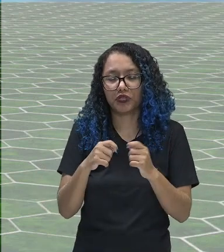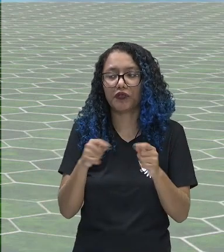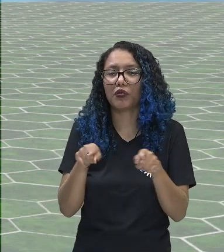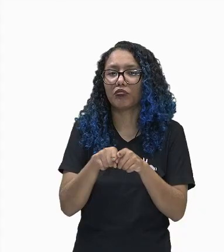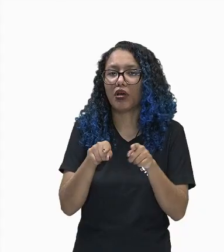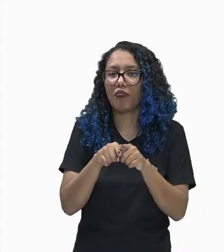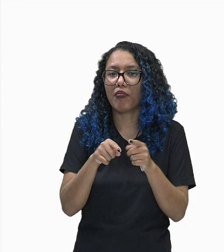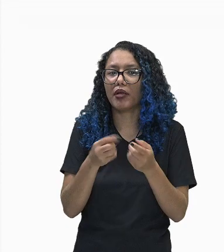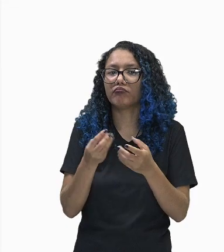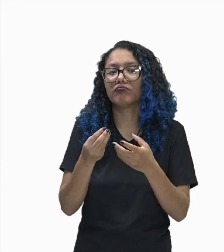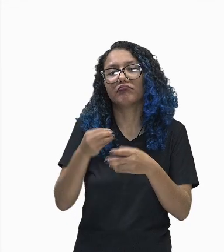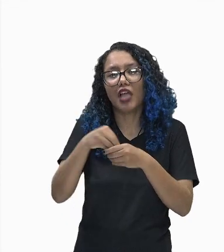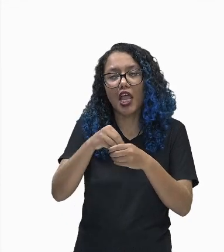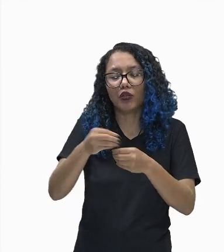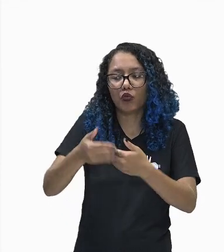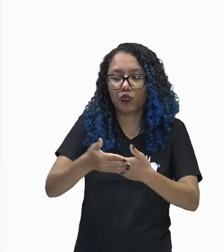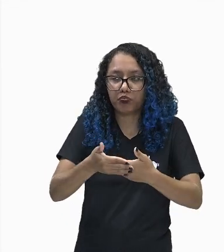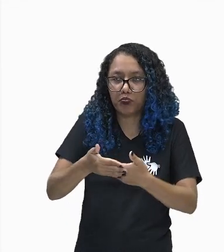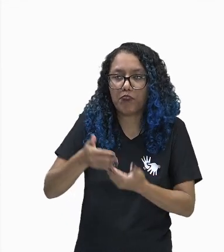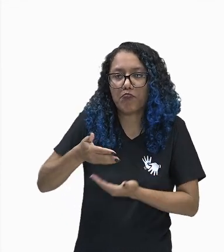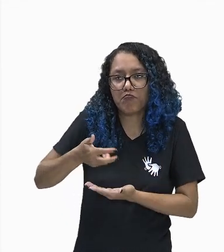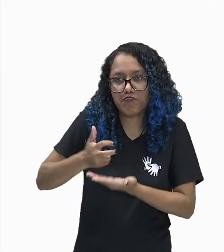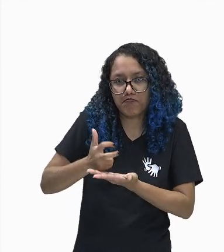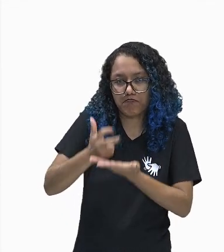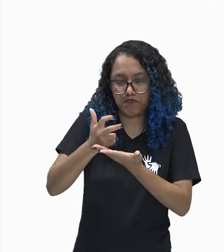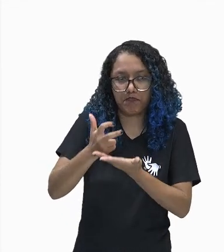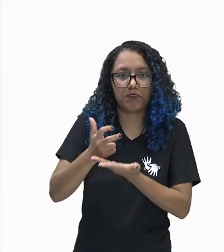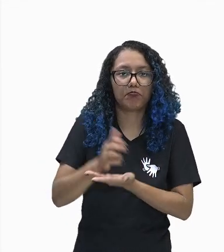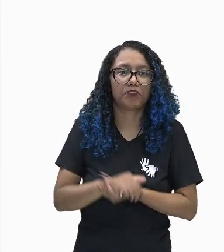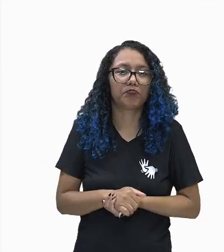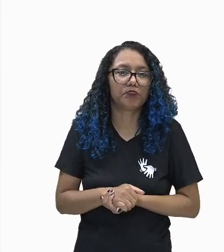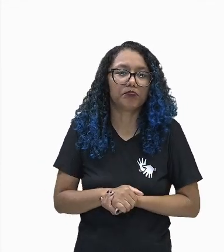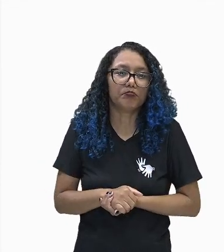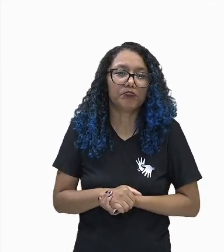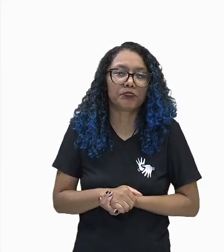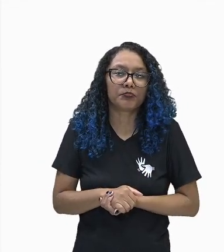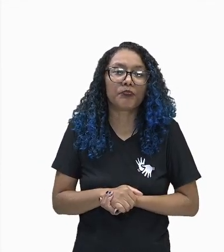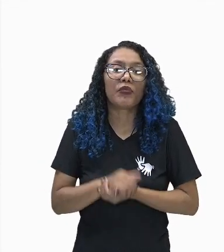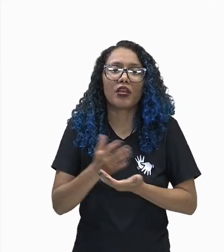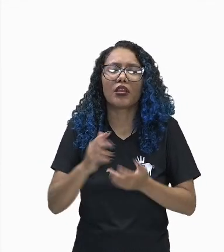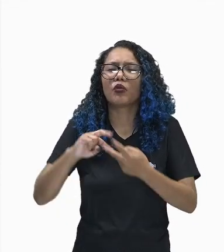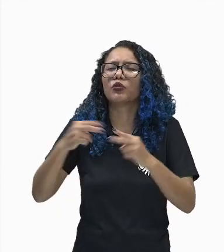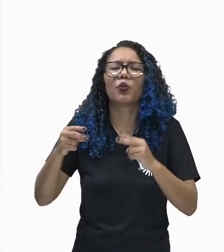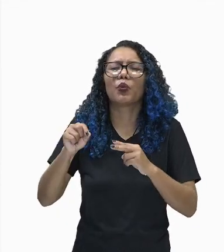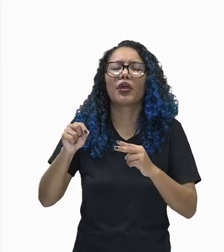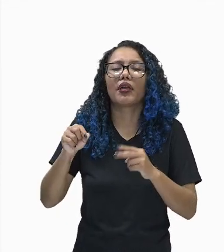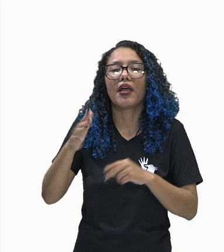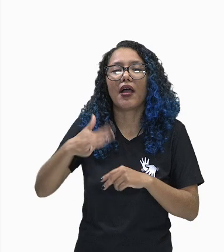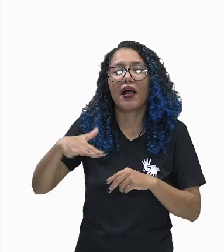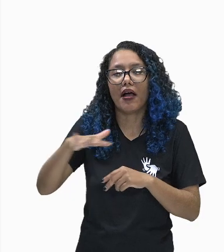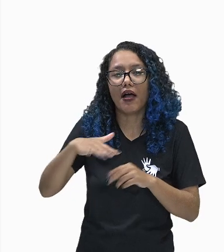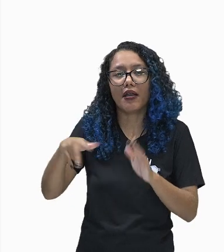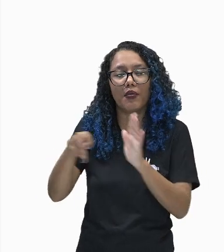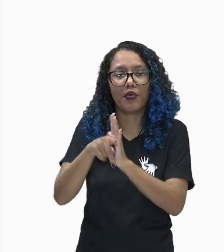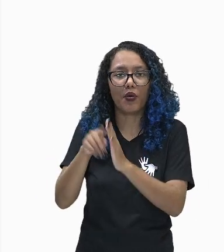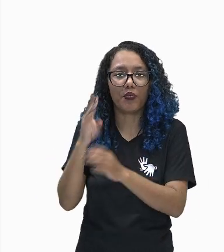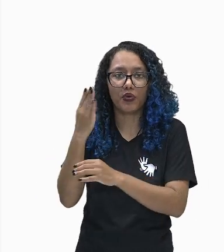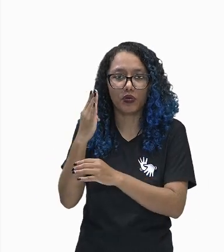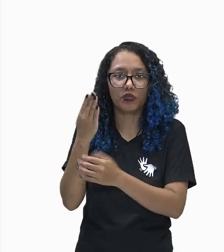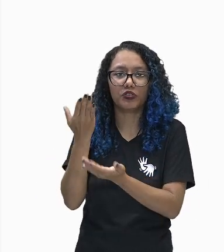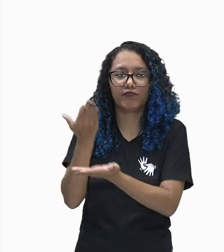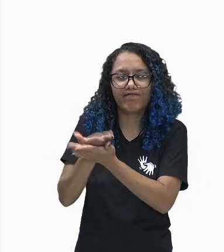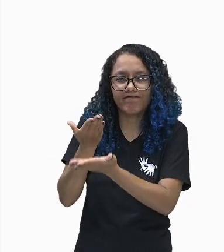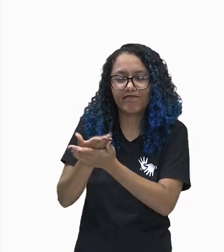sobre a genética. Na genética, ela é o ramo da biologia que estuda a